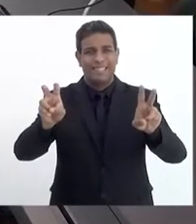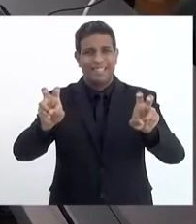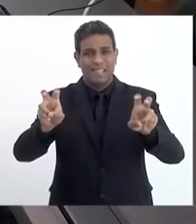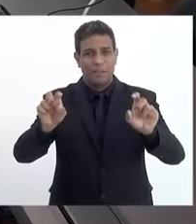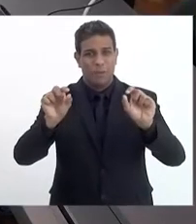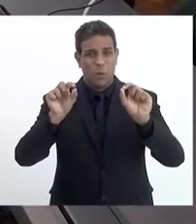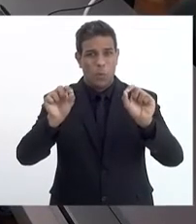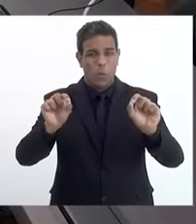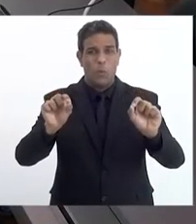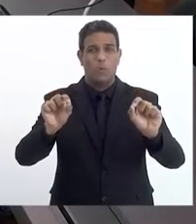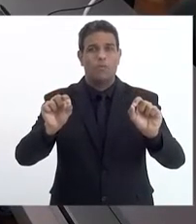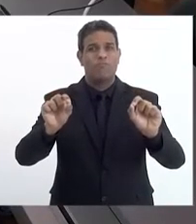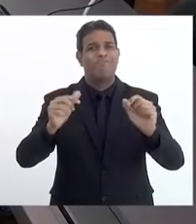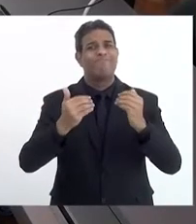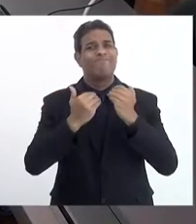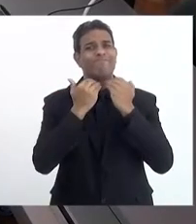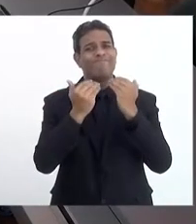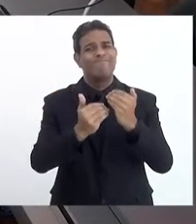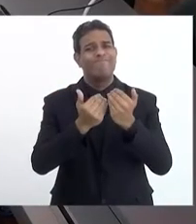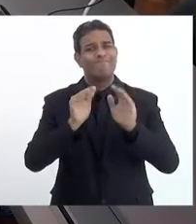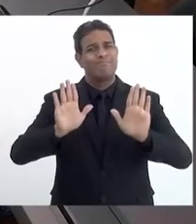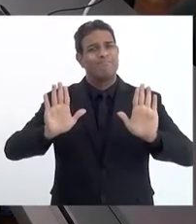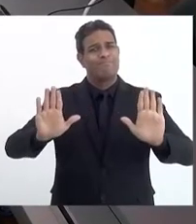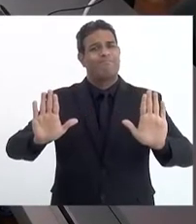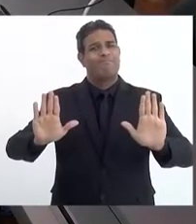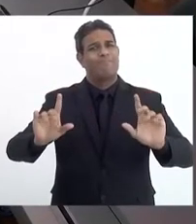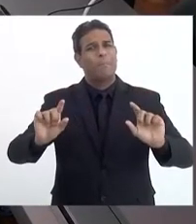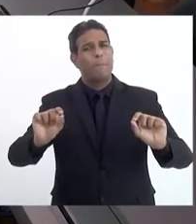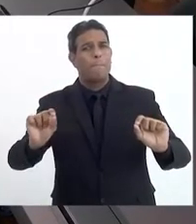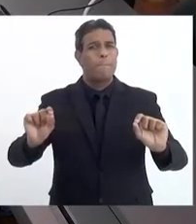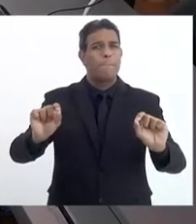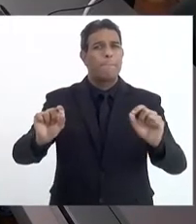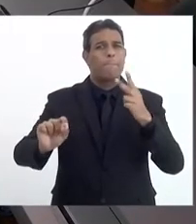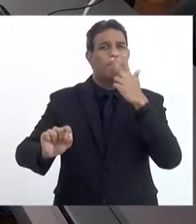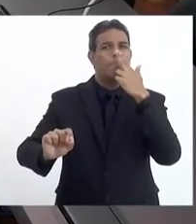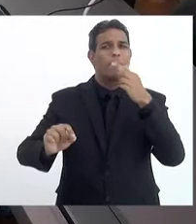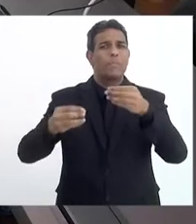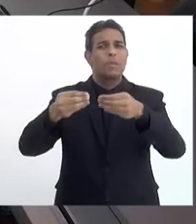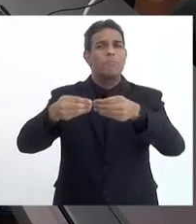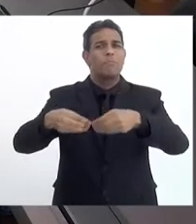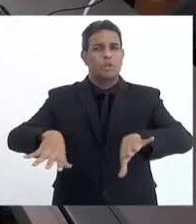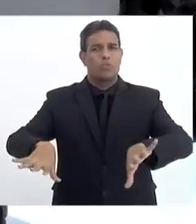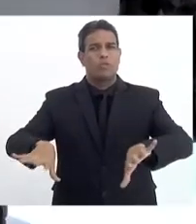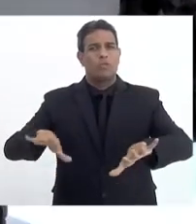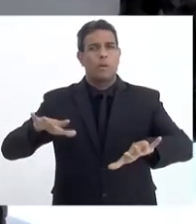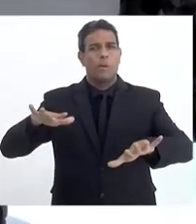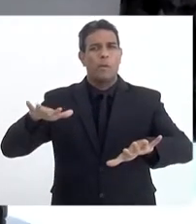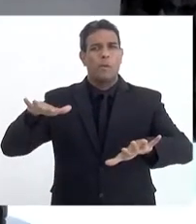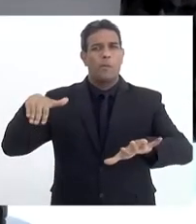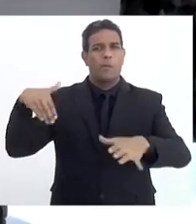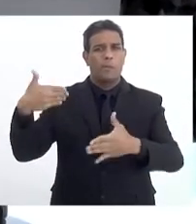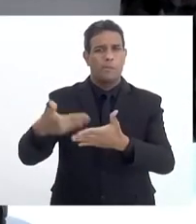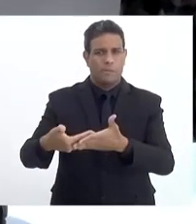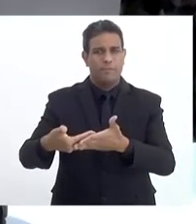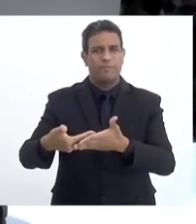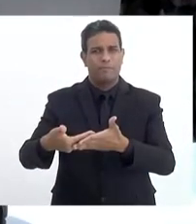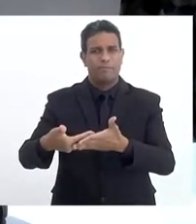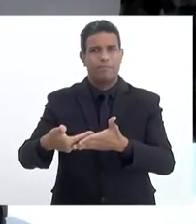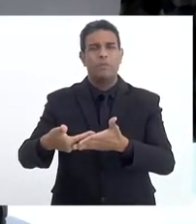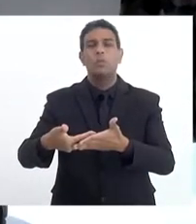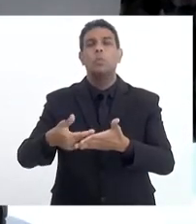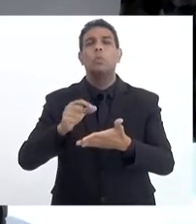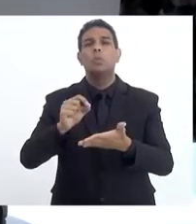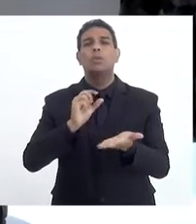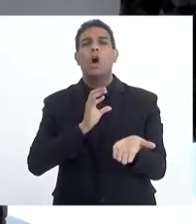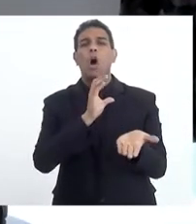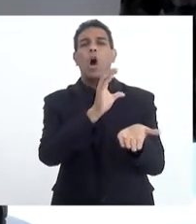forma aleatória, né, isso também pode ter um impacto, né, no orçamento